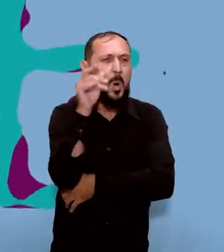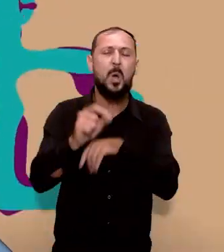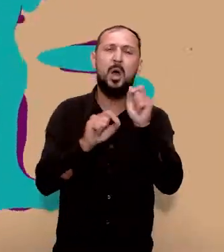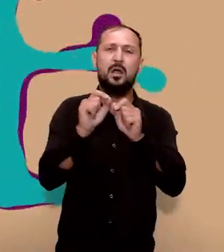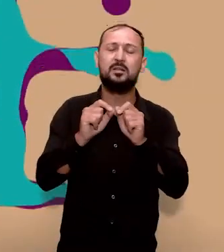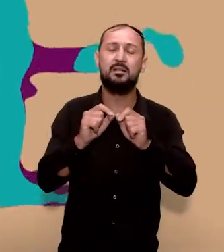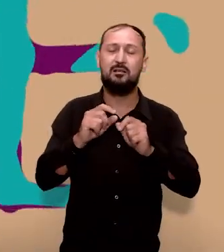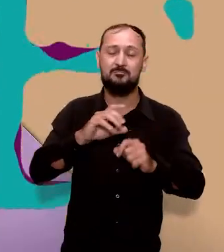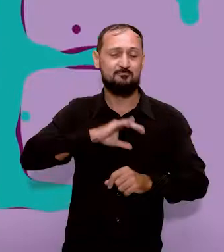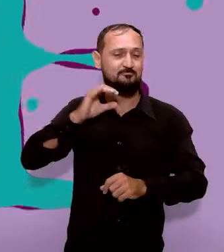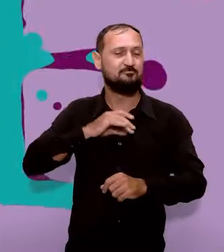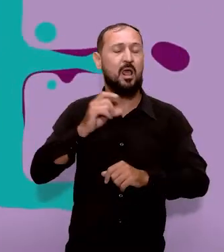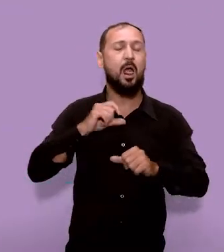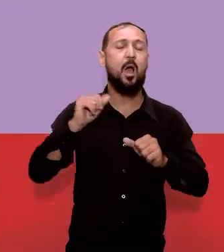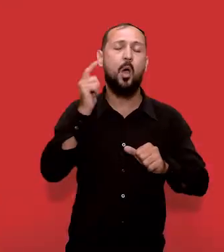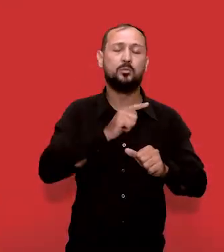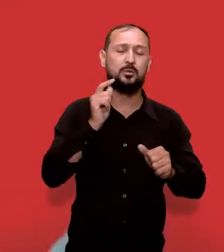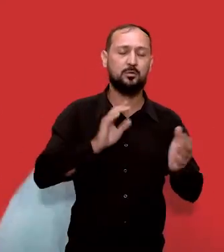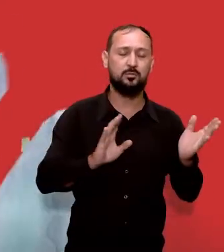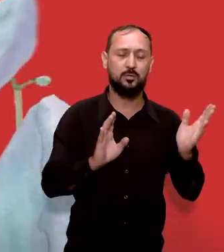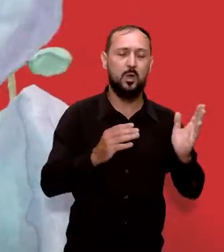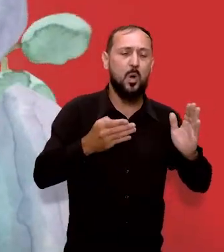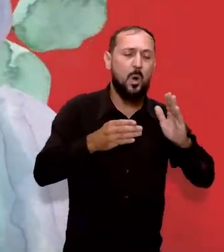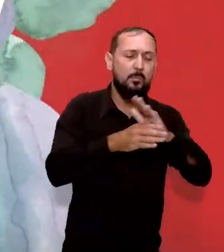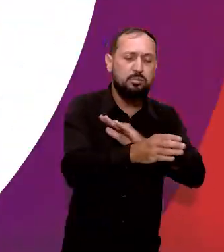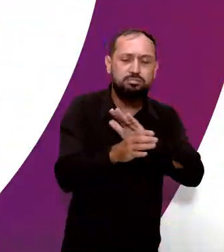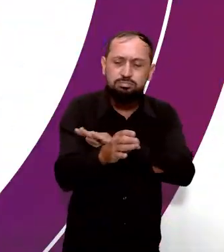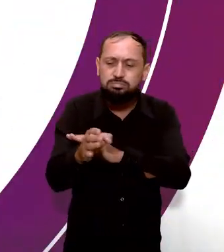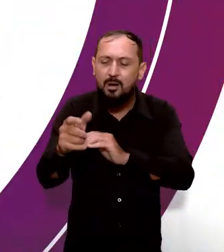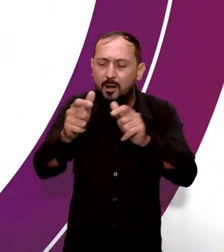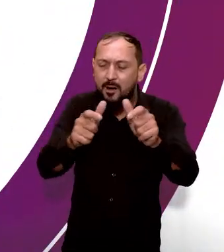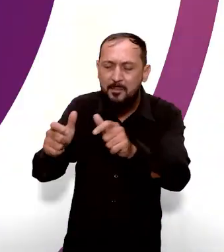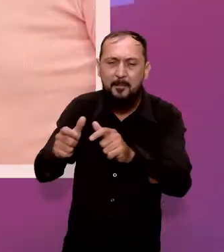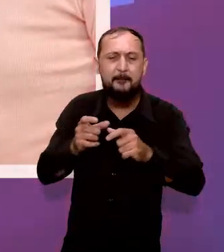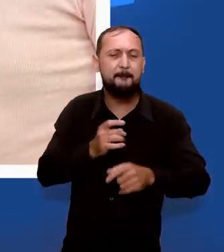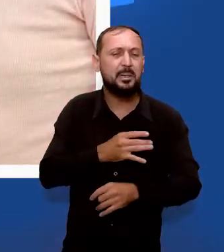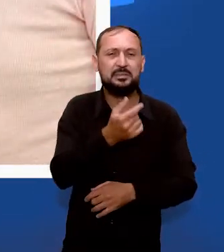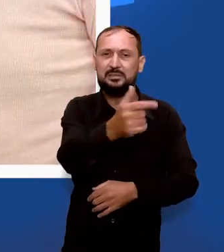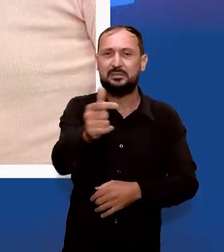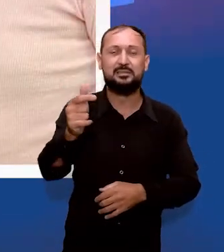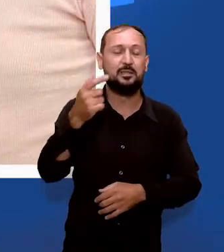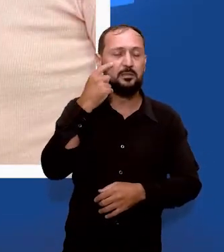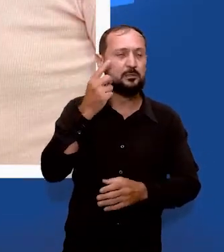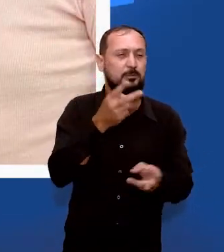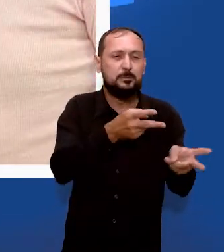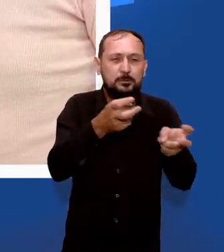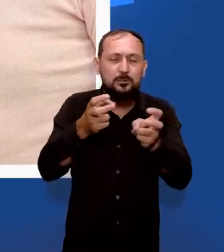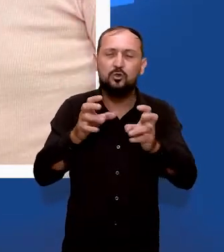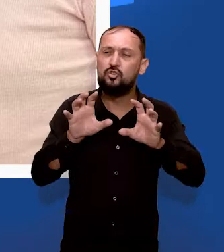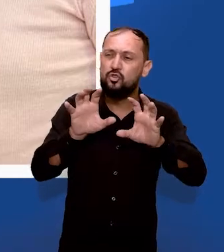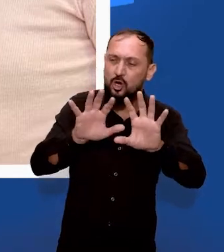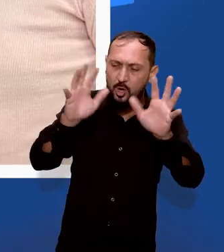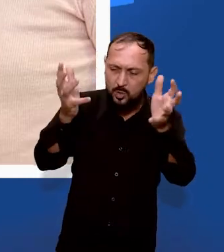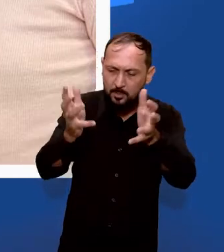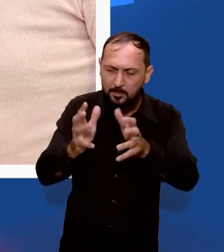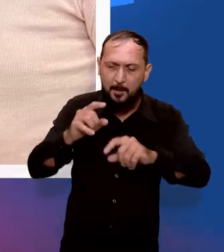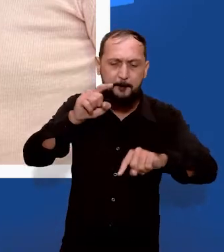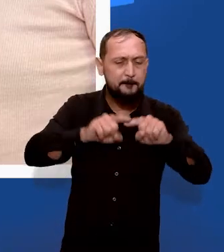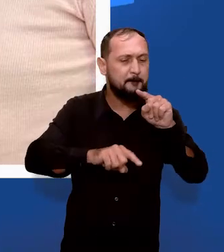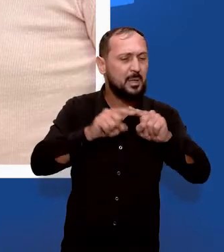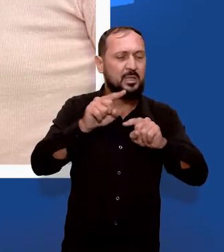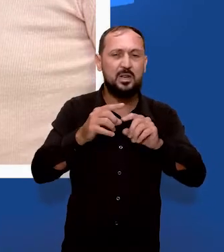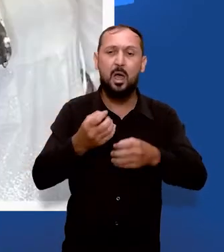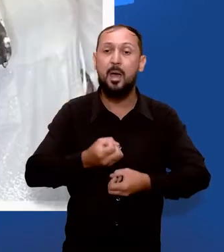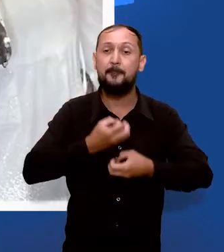é curiosa, é audaz. Ela transita por diferentes caminhos, sem medo,